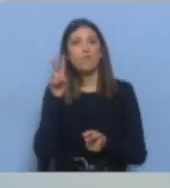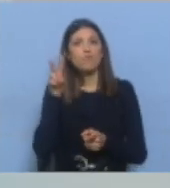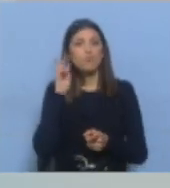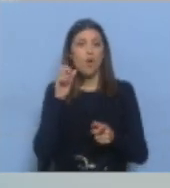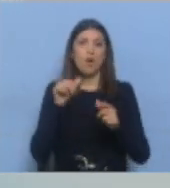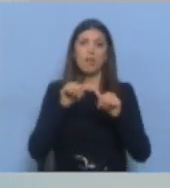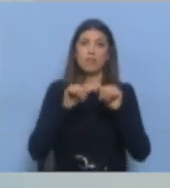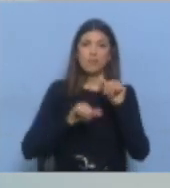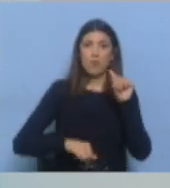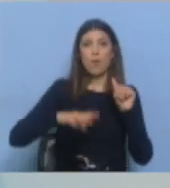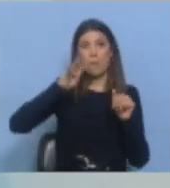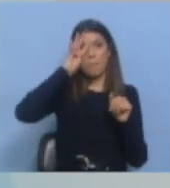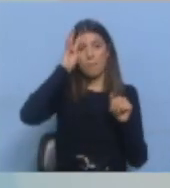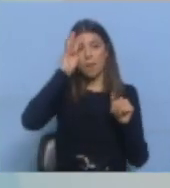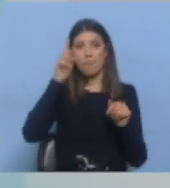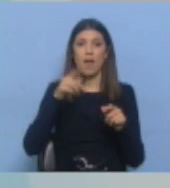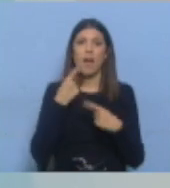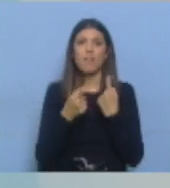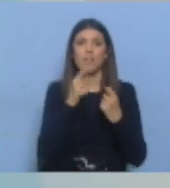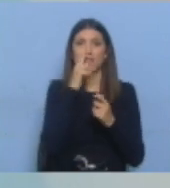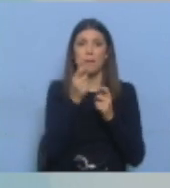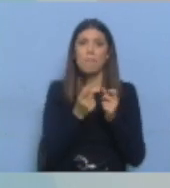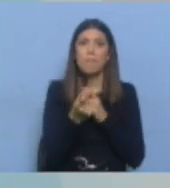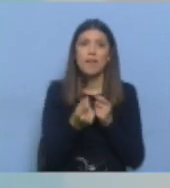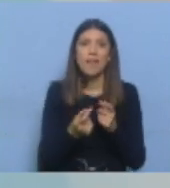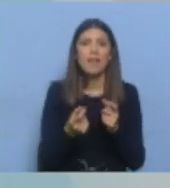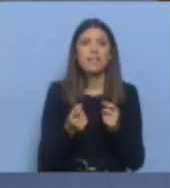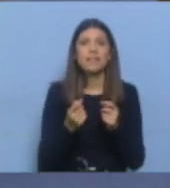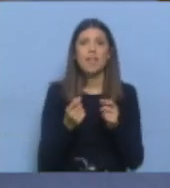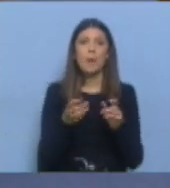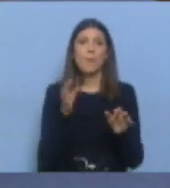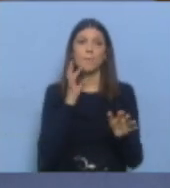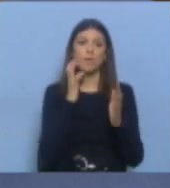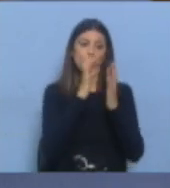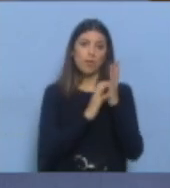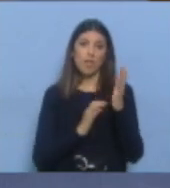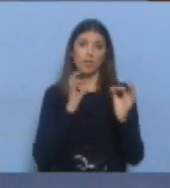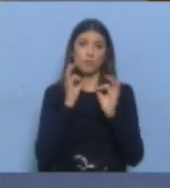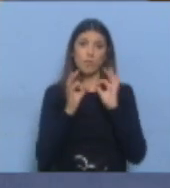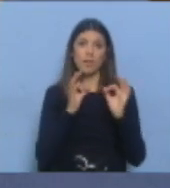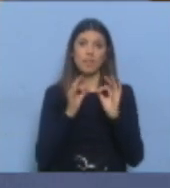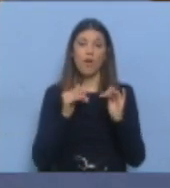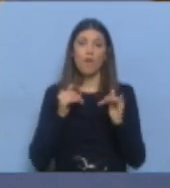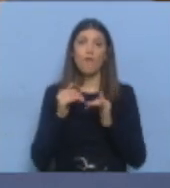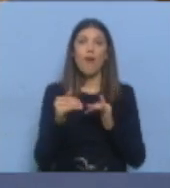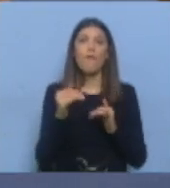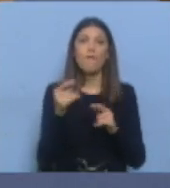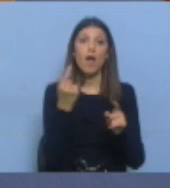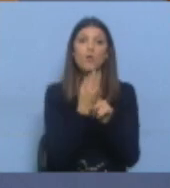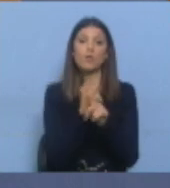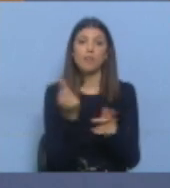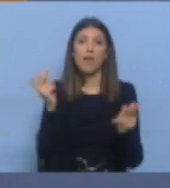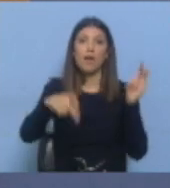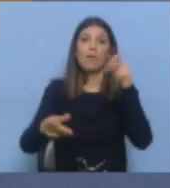vezes são assim um bocadinho trailers de coisas que vão acontecer depois, teaserzinho de documentos que depois saem, de